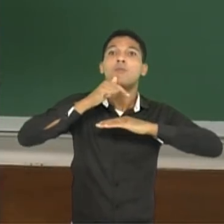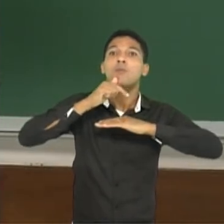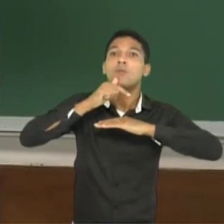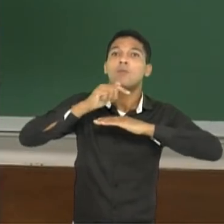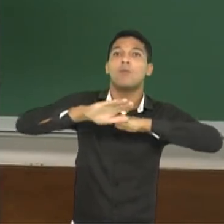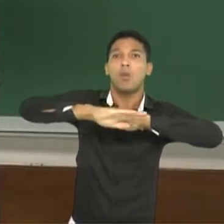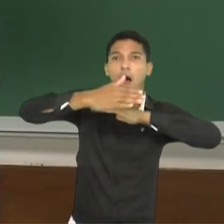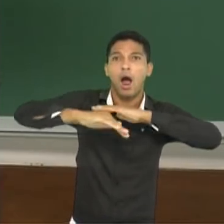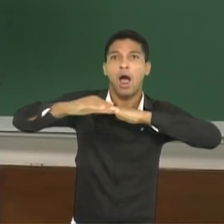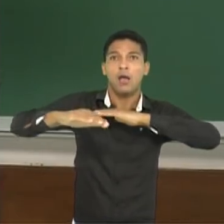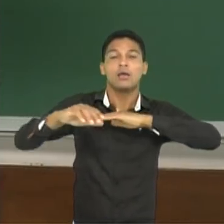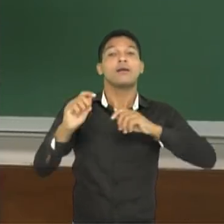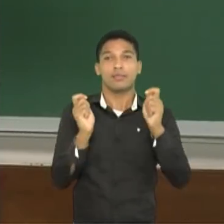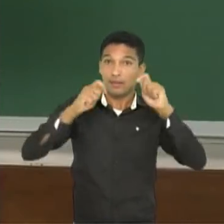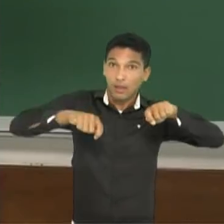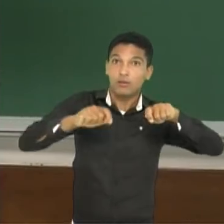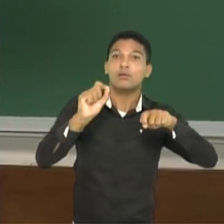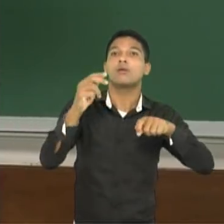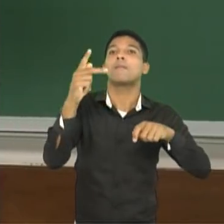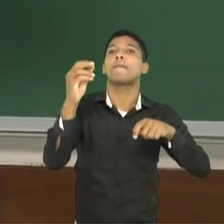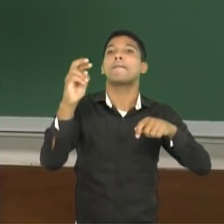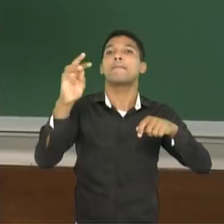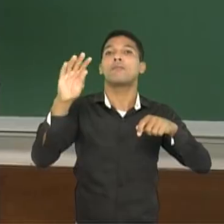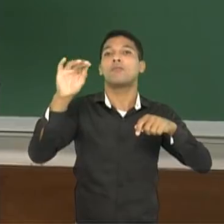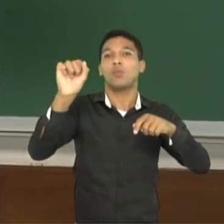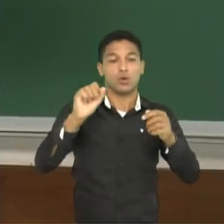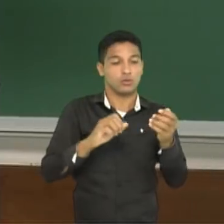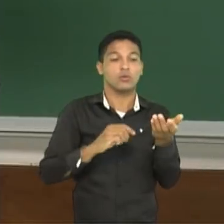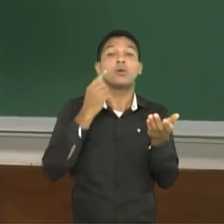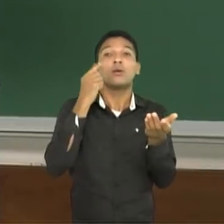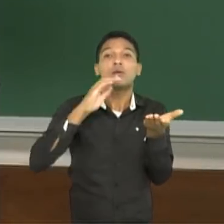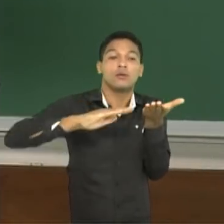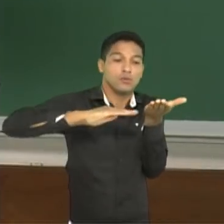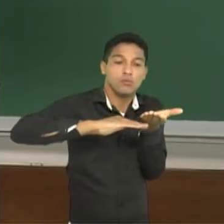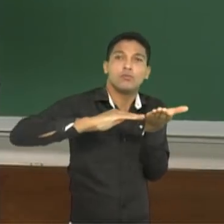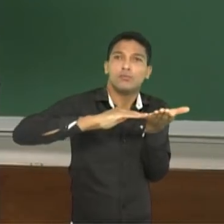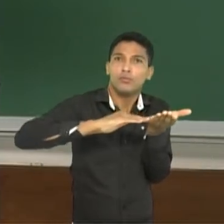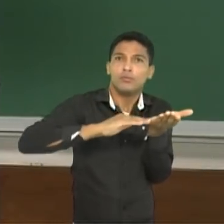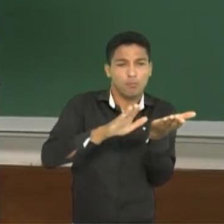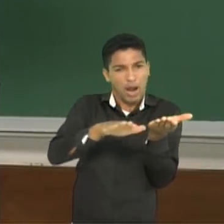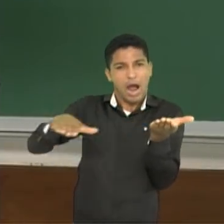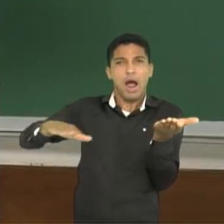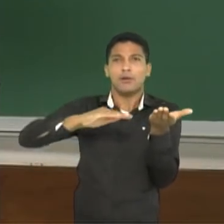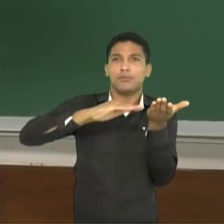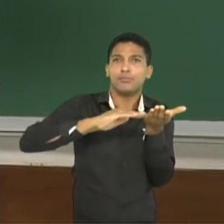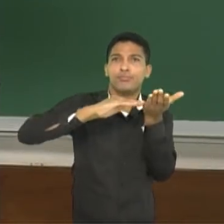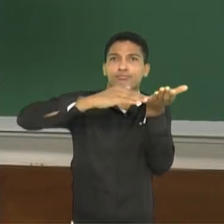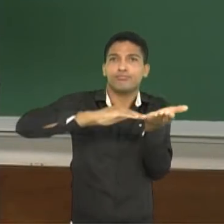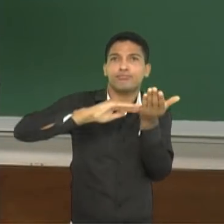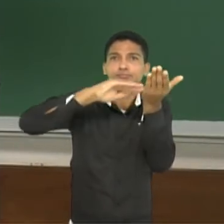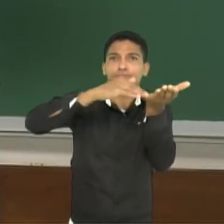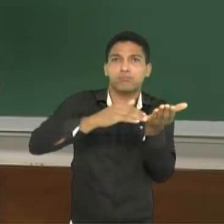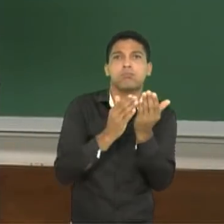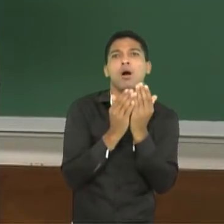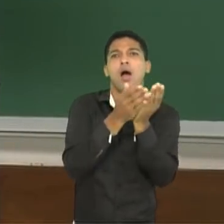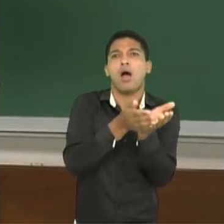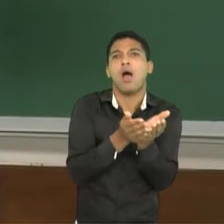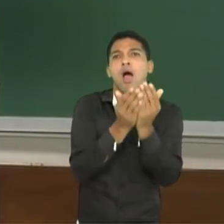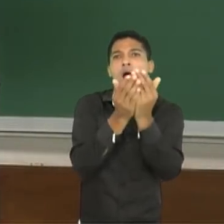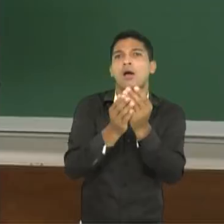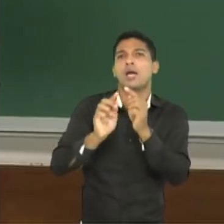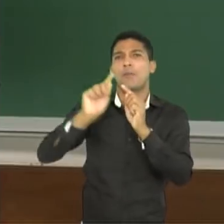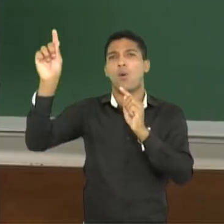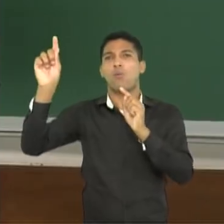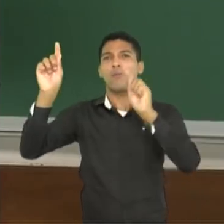de ter portos para navegação, para levar o que é produzido na região para outras partes do Brasil e do mundo, utilizando